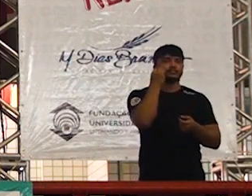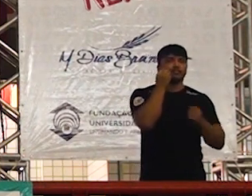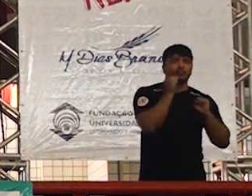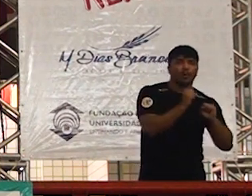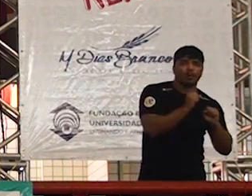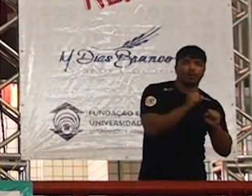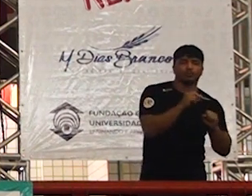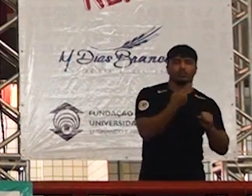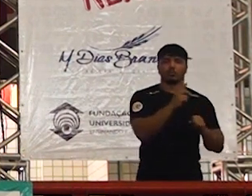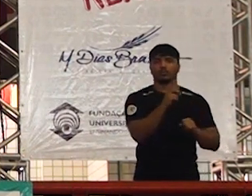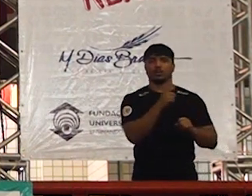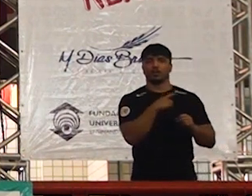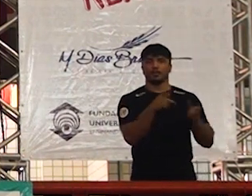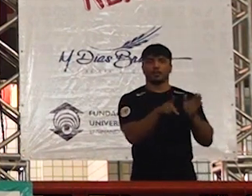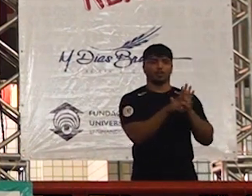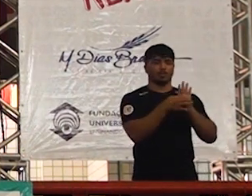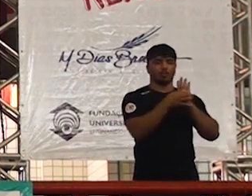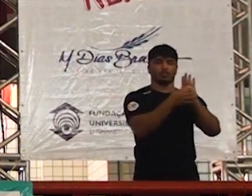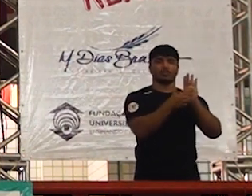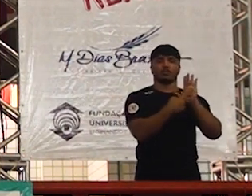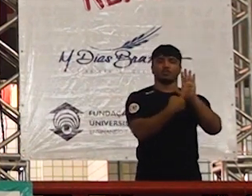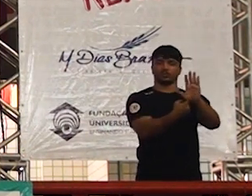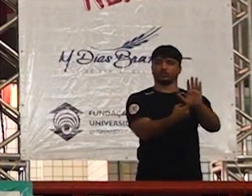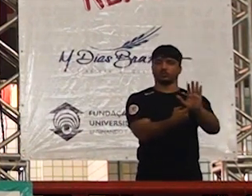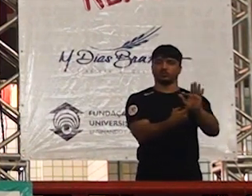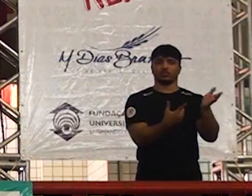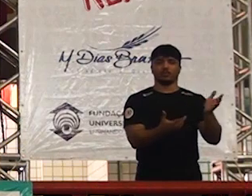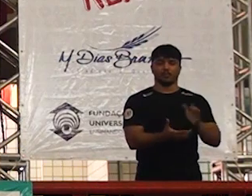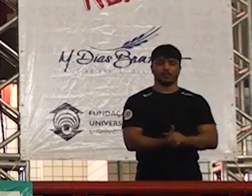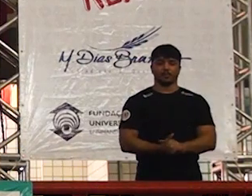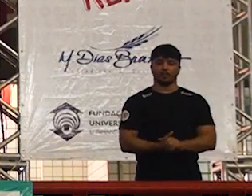um texto de caráter apenas positivo? Com certeza.